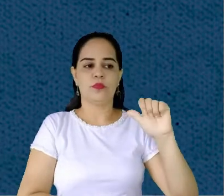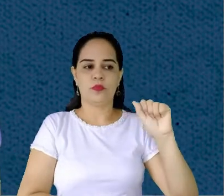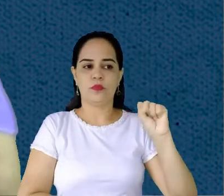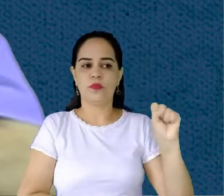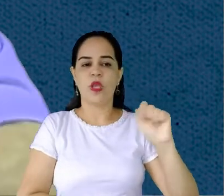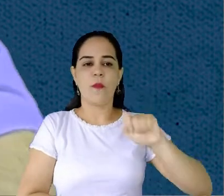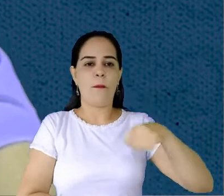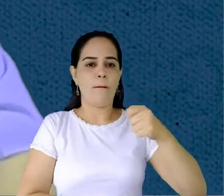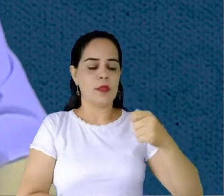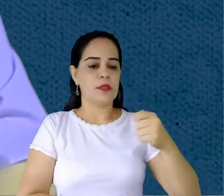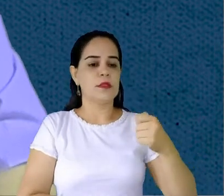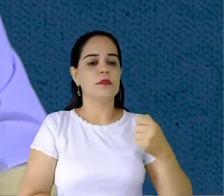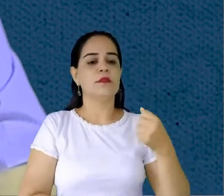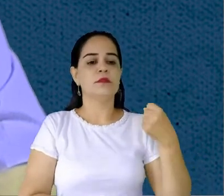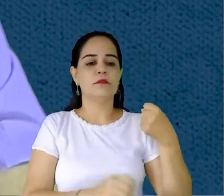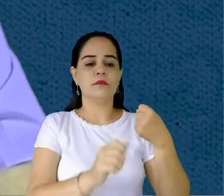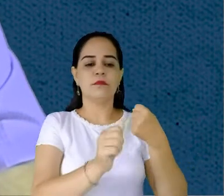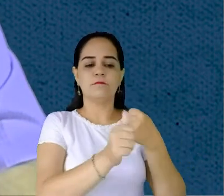irmãos.